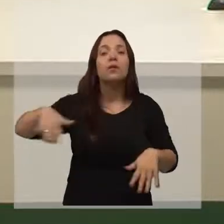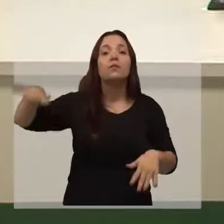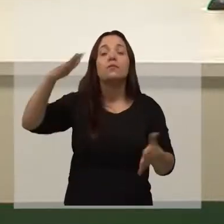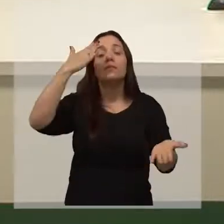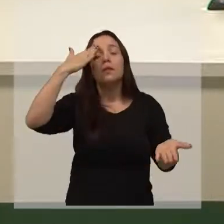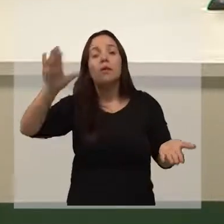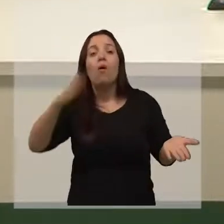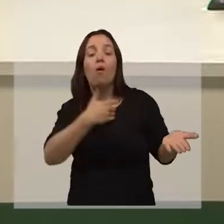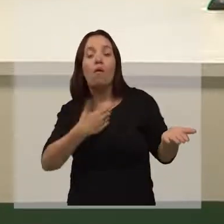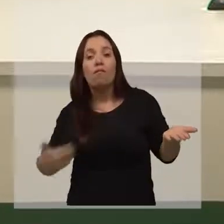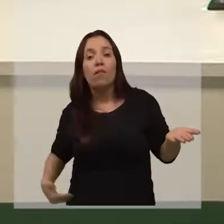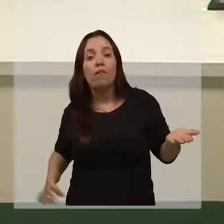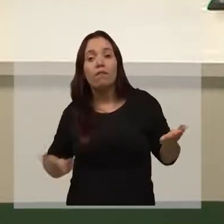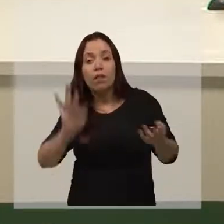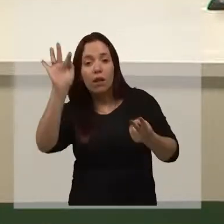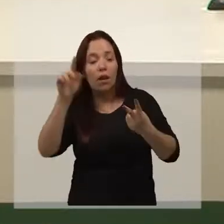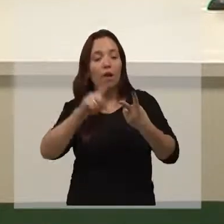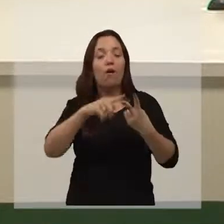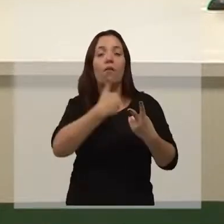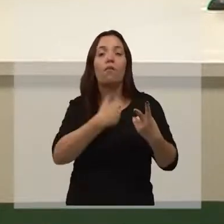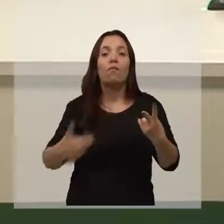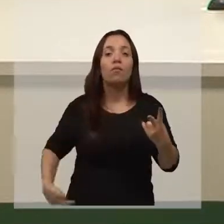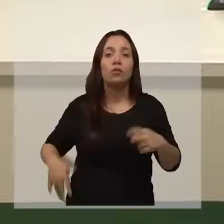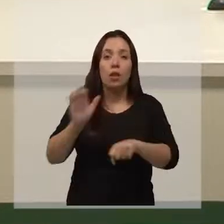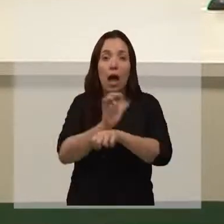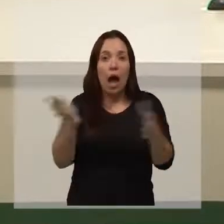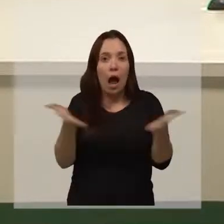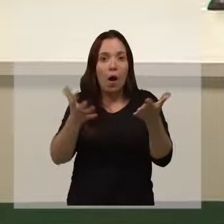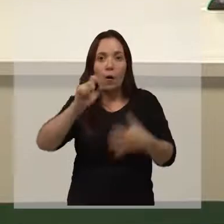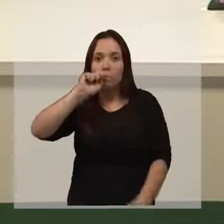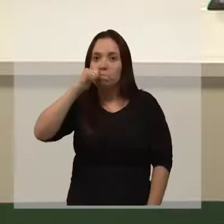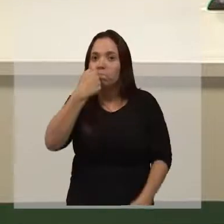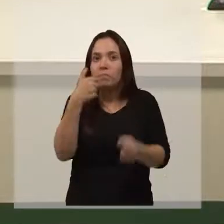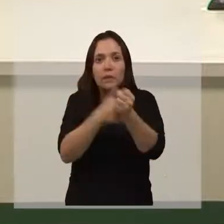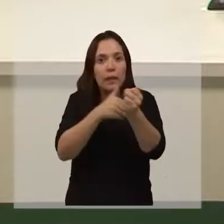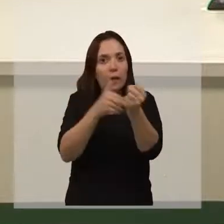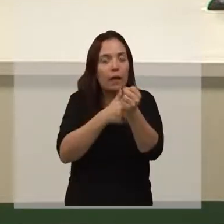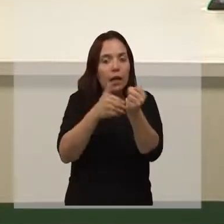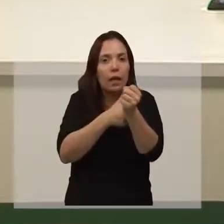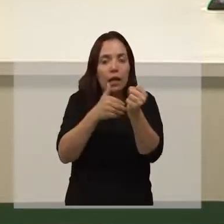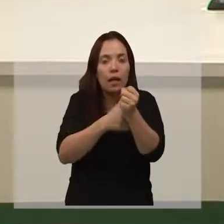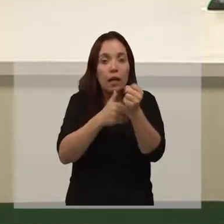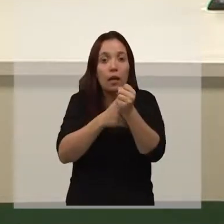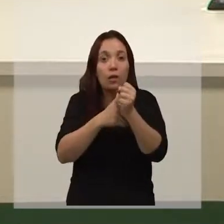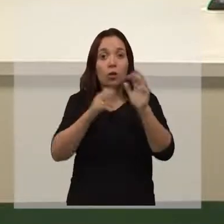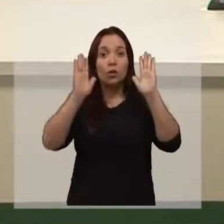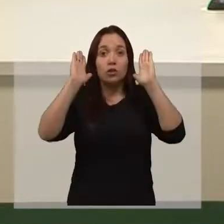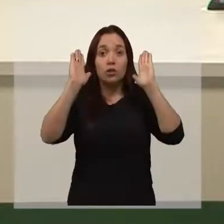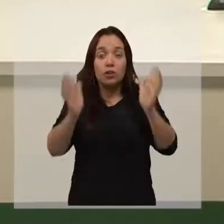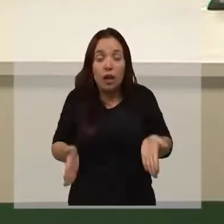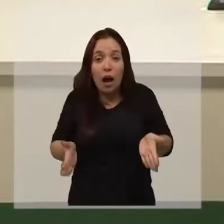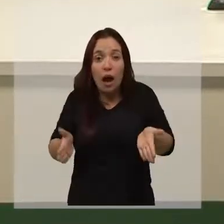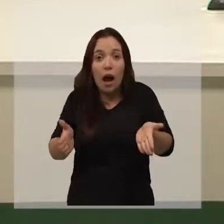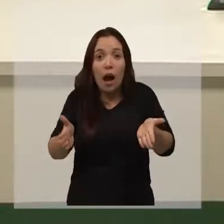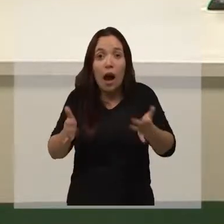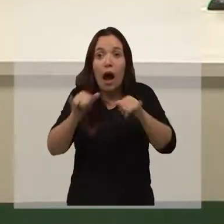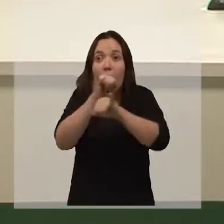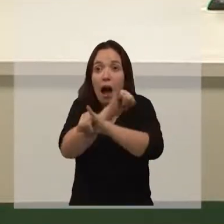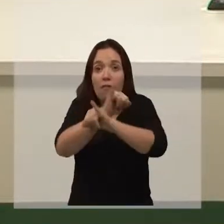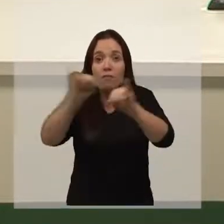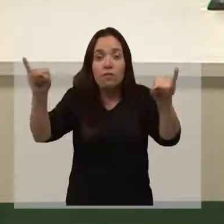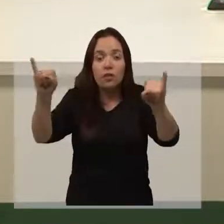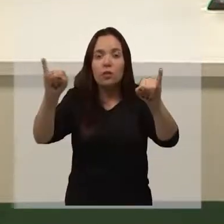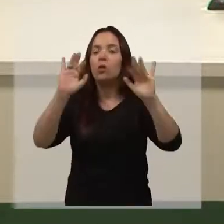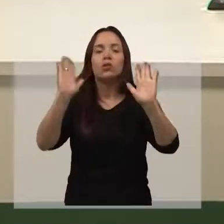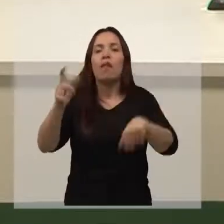pelo governo estadual, mas aconteceu, dessa vez não houve vazamento. Boa lembrança. Quando a notícia saiu, já saiu que eles